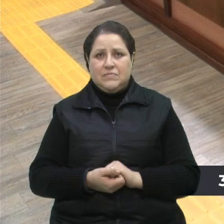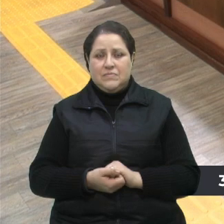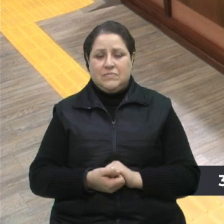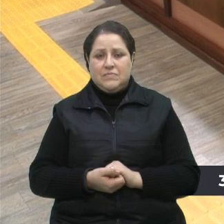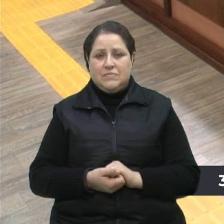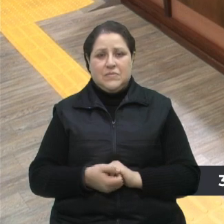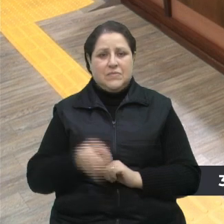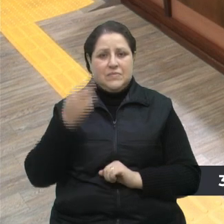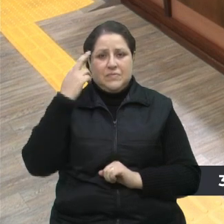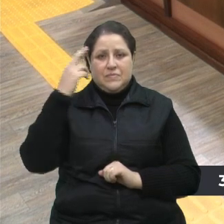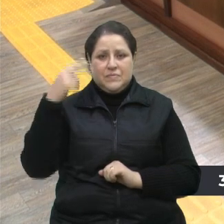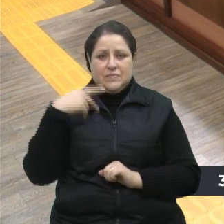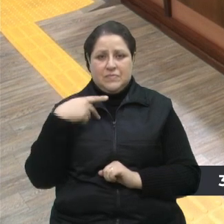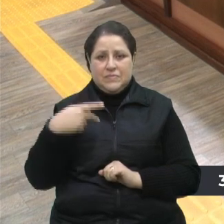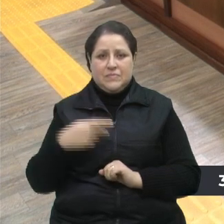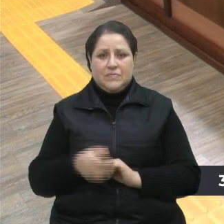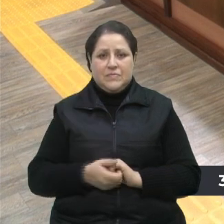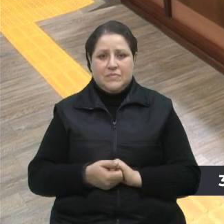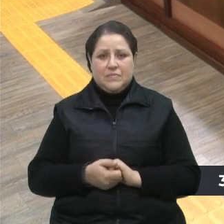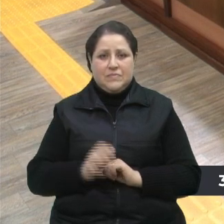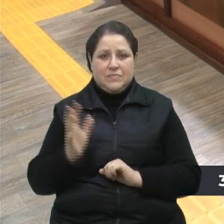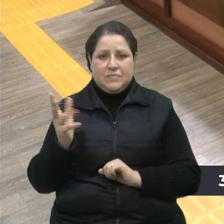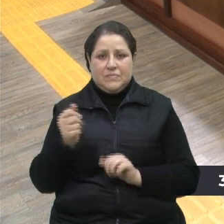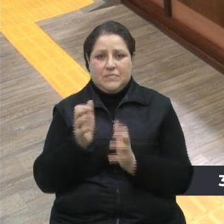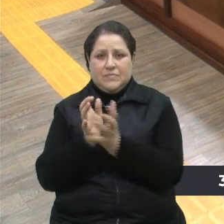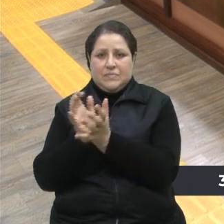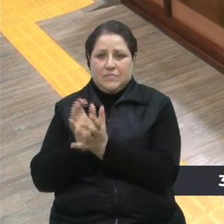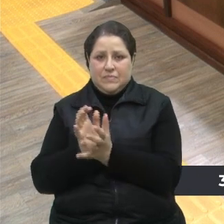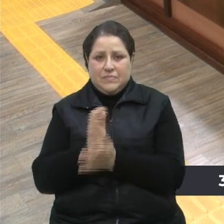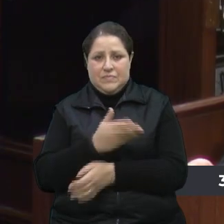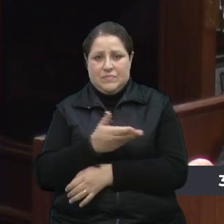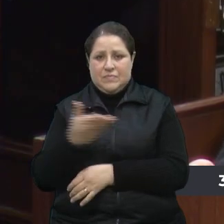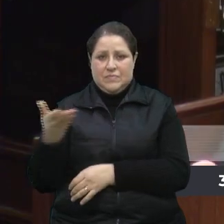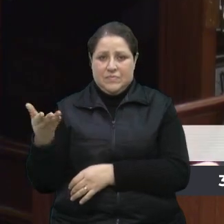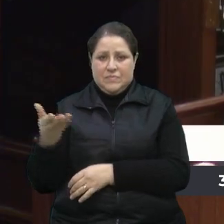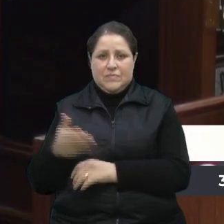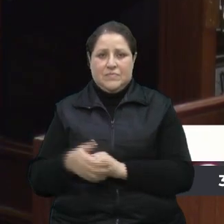senhor presidente nobres pares